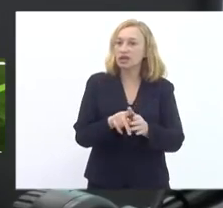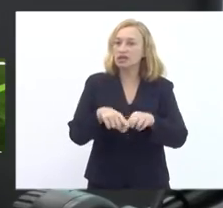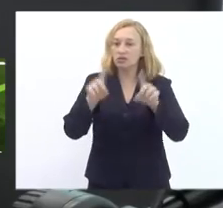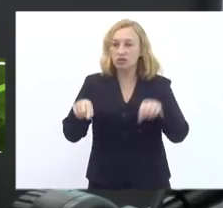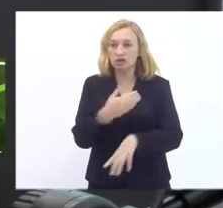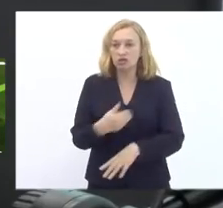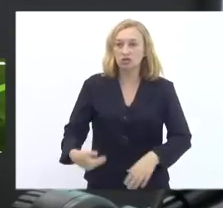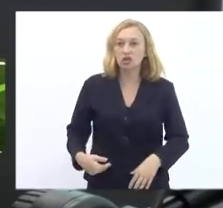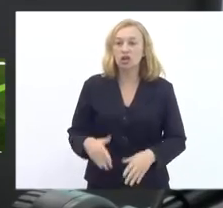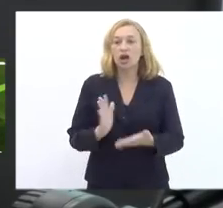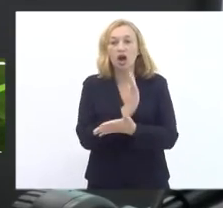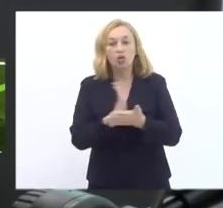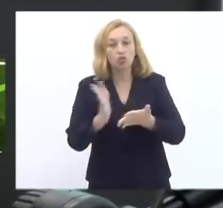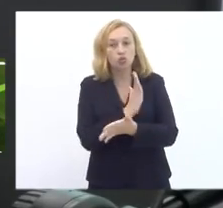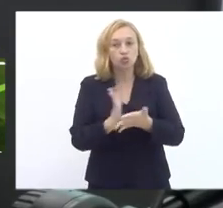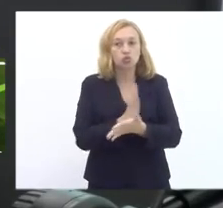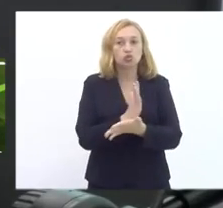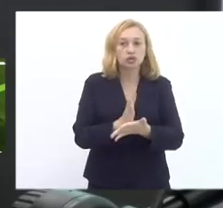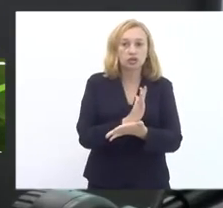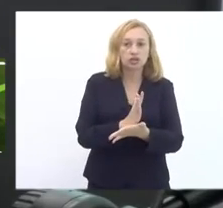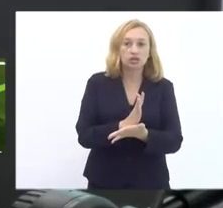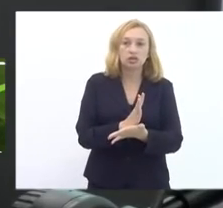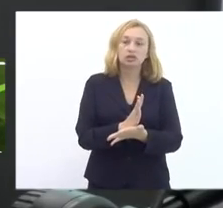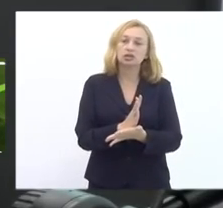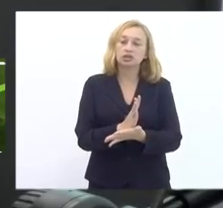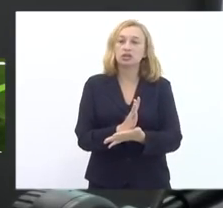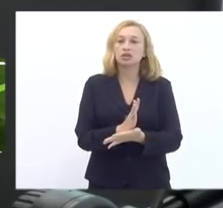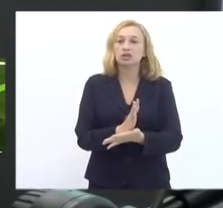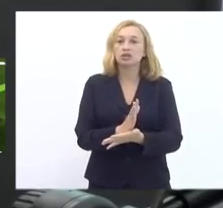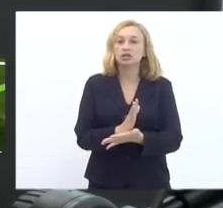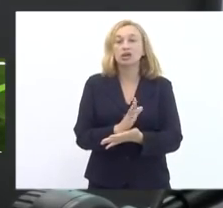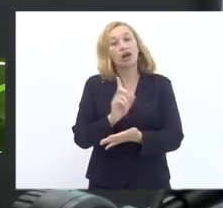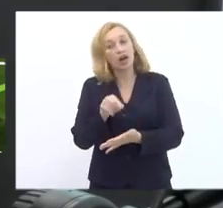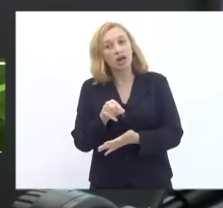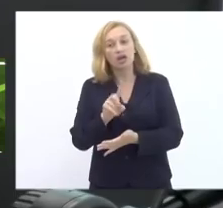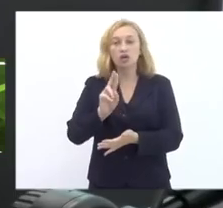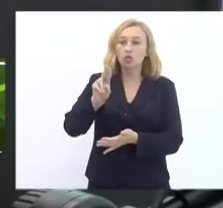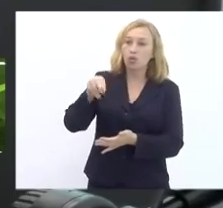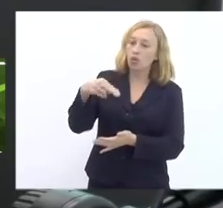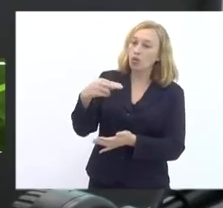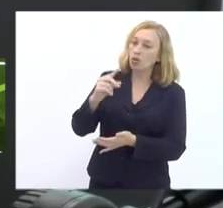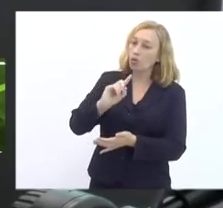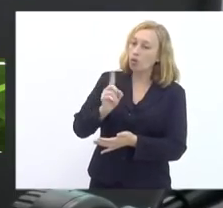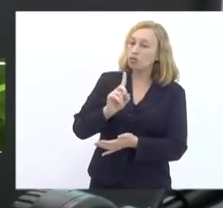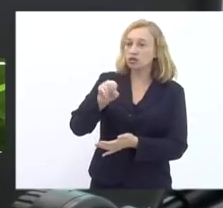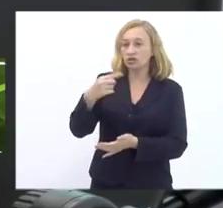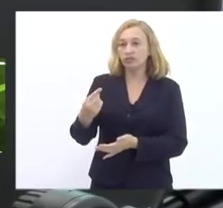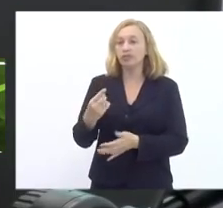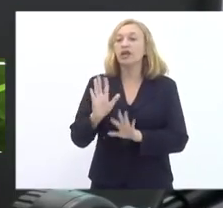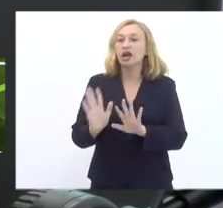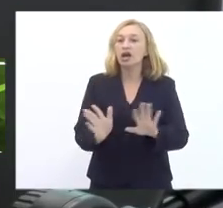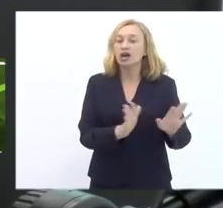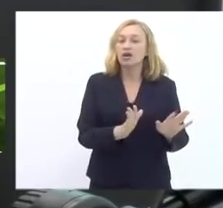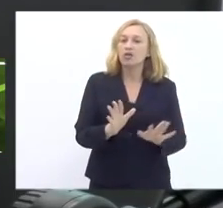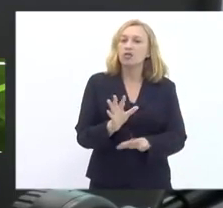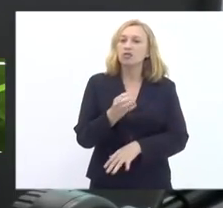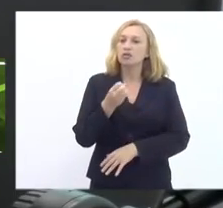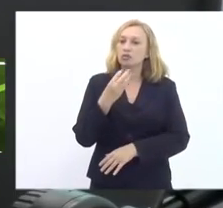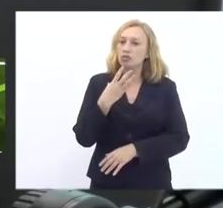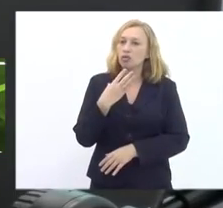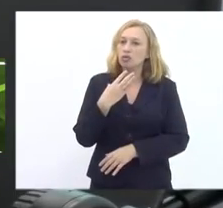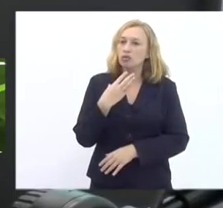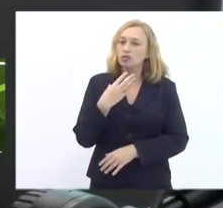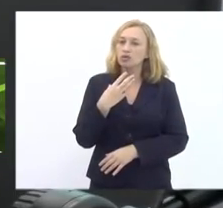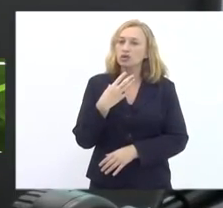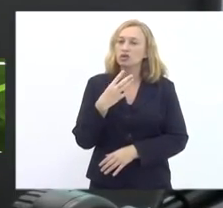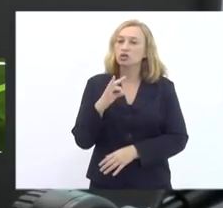A maioria deles não são funcionários. Então, nós temos isso, essa visão clara. Achei pertinente as colocações que